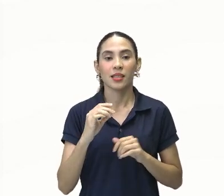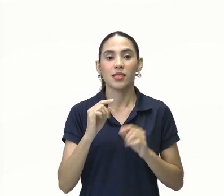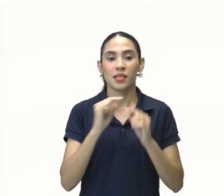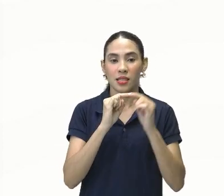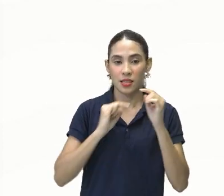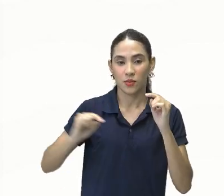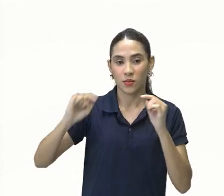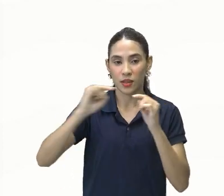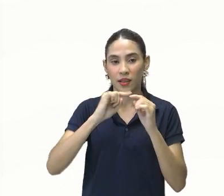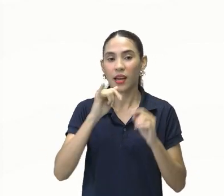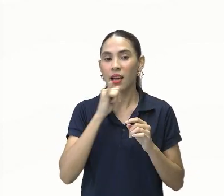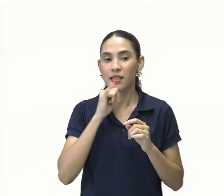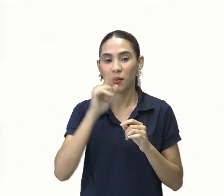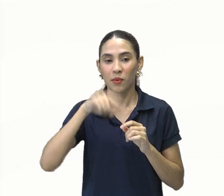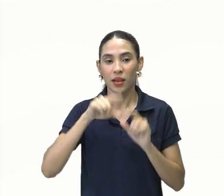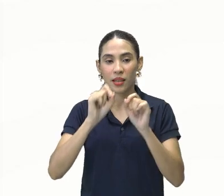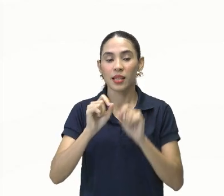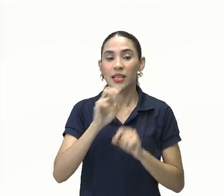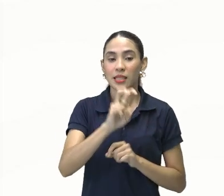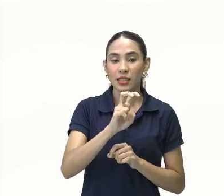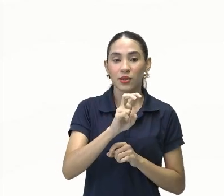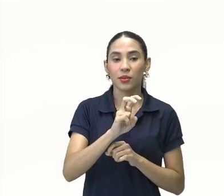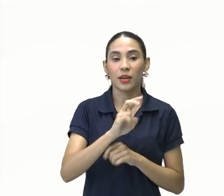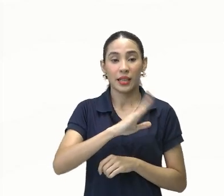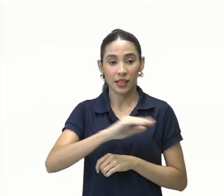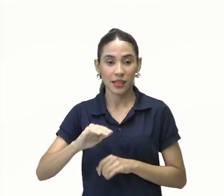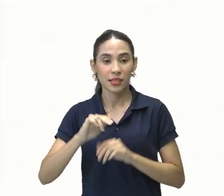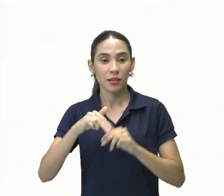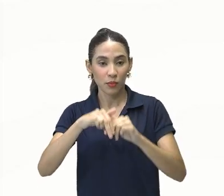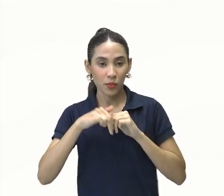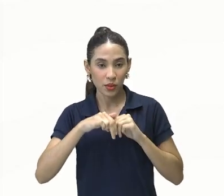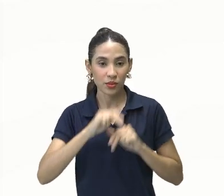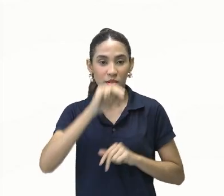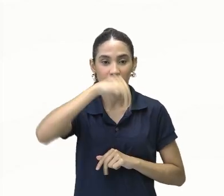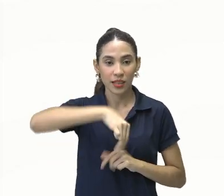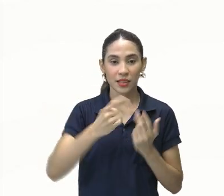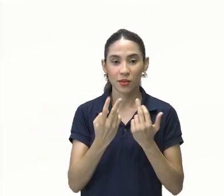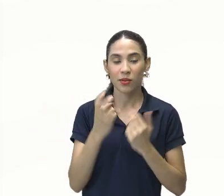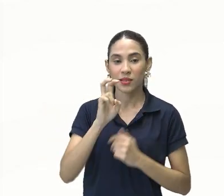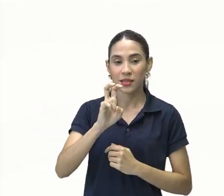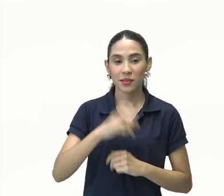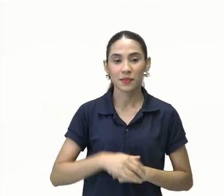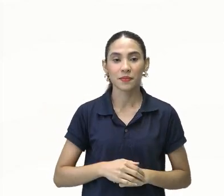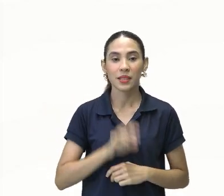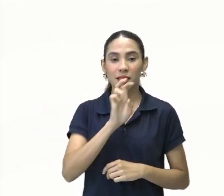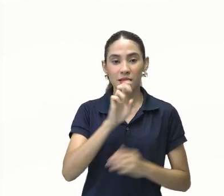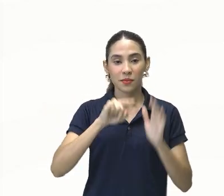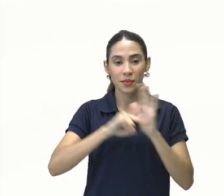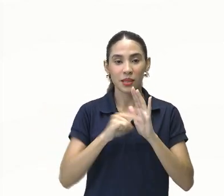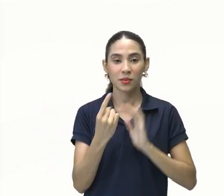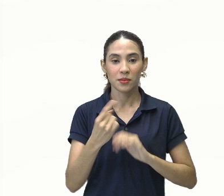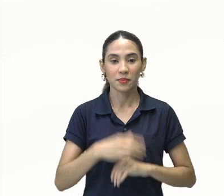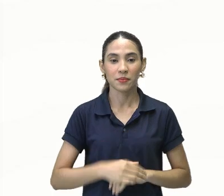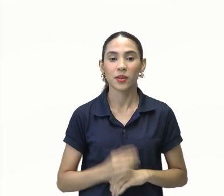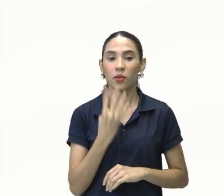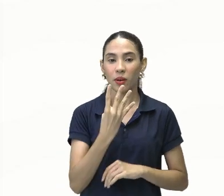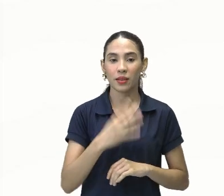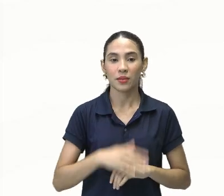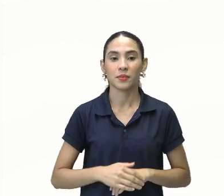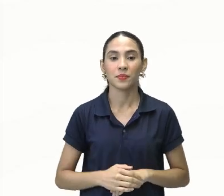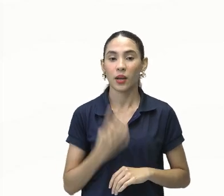circular. Como sabemos que são 5 crianças, então nosso N será igual a 5. 5 menos 1,